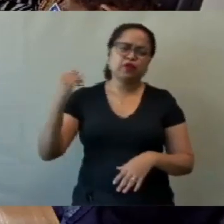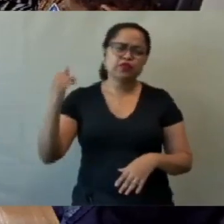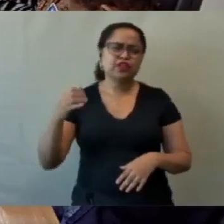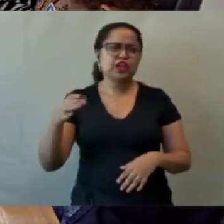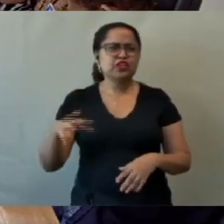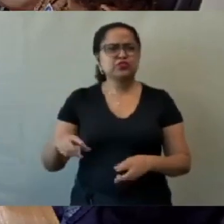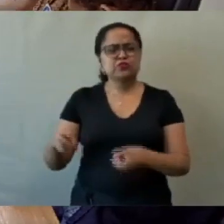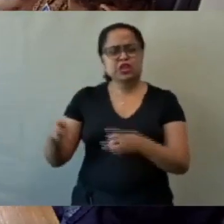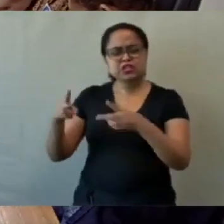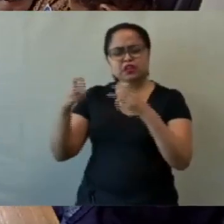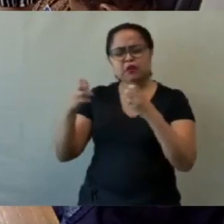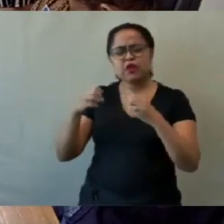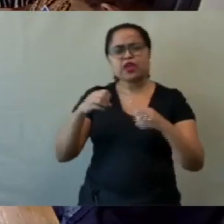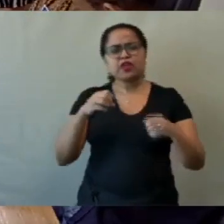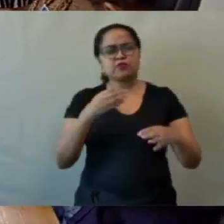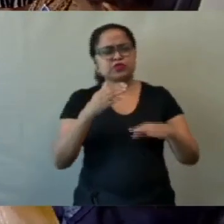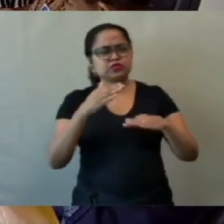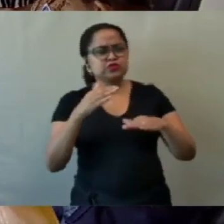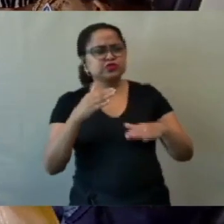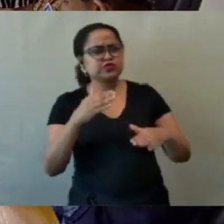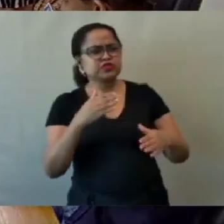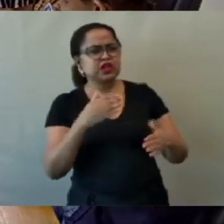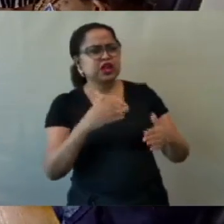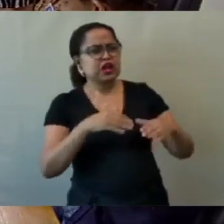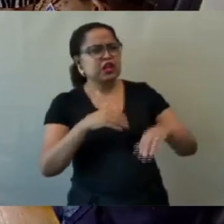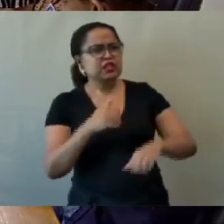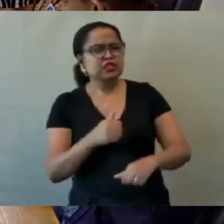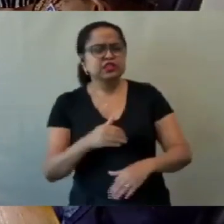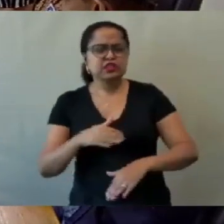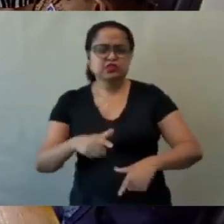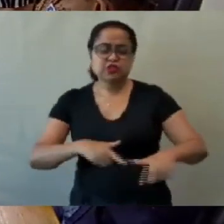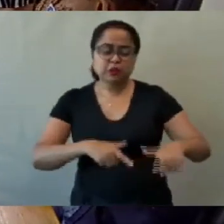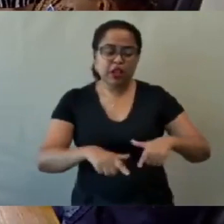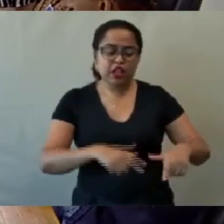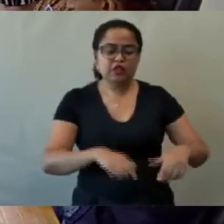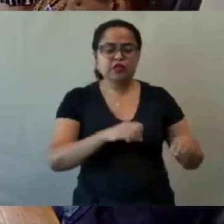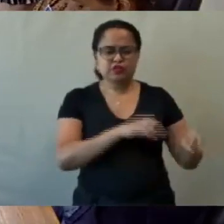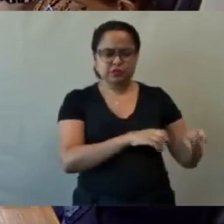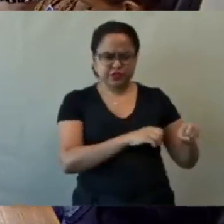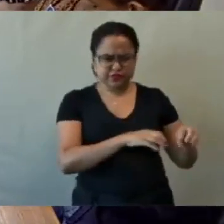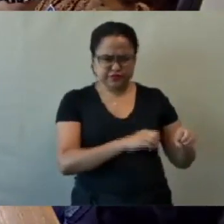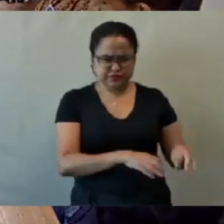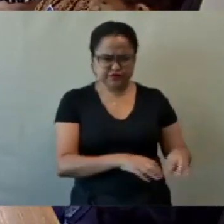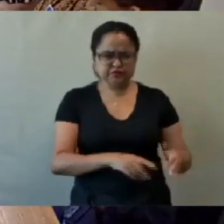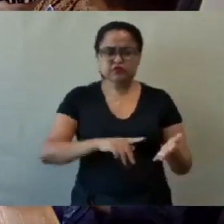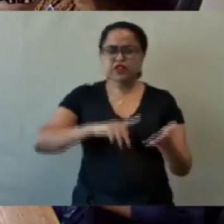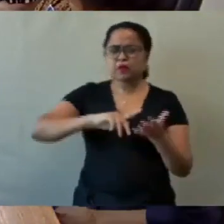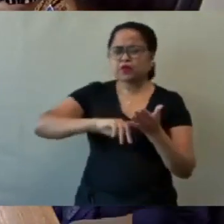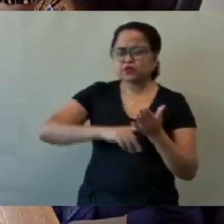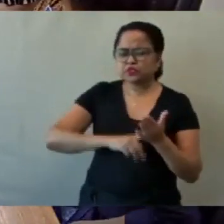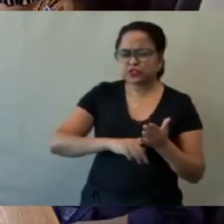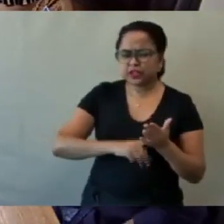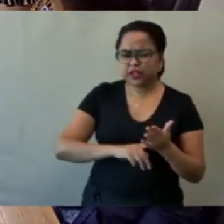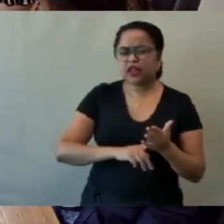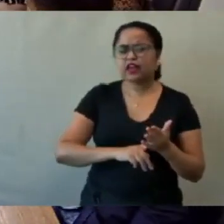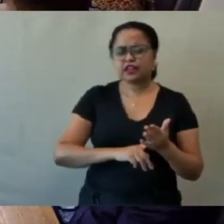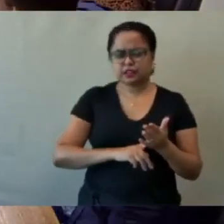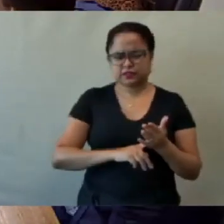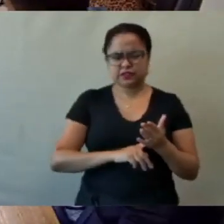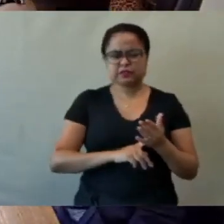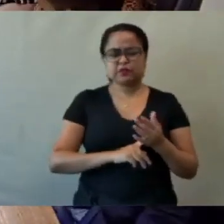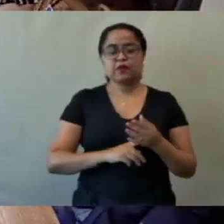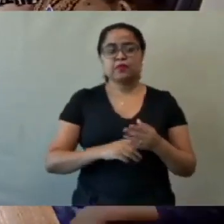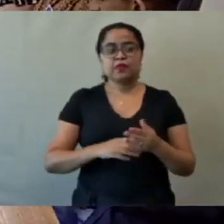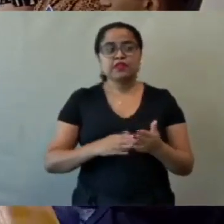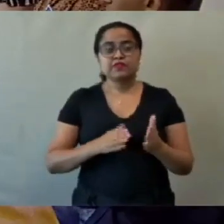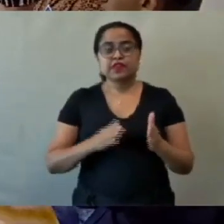né? Representados pela CNTE e representados também pelo Sindirede BH, para a gente traçar